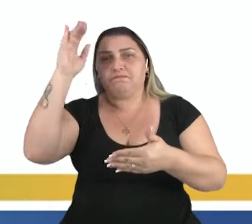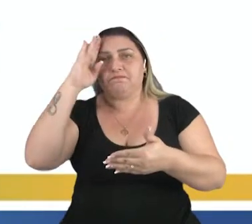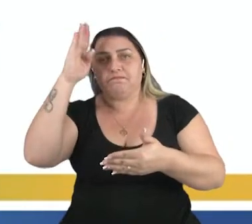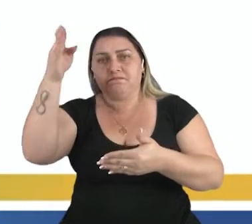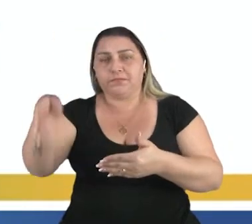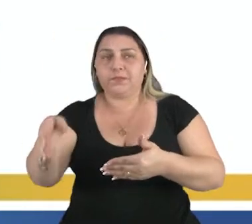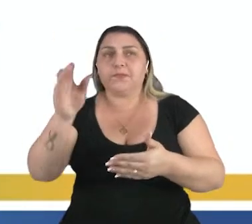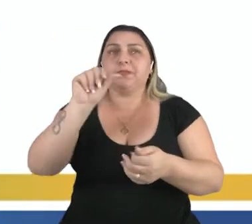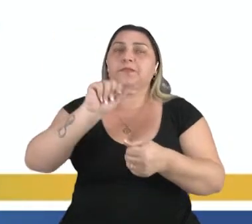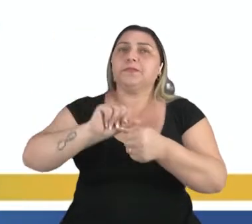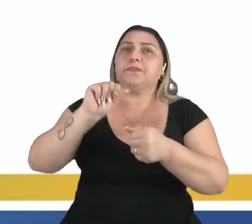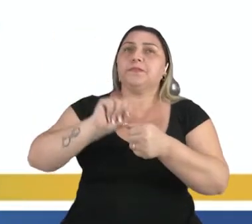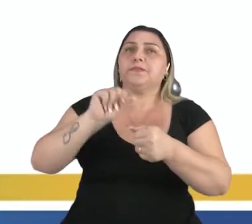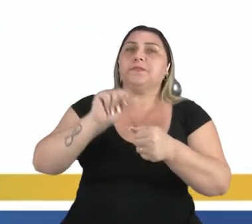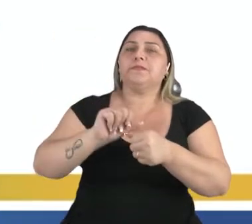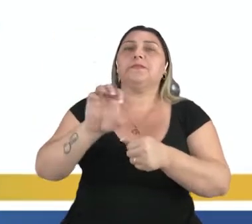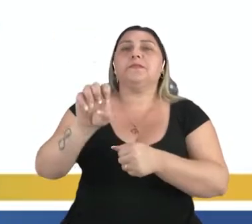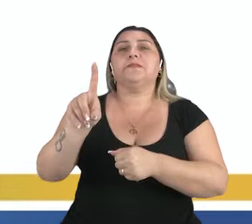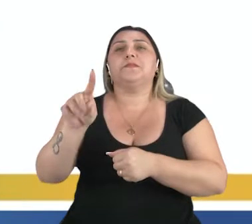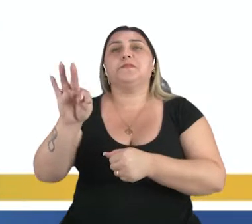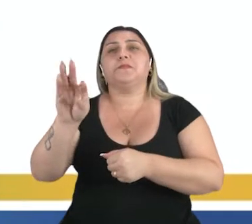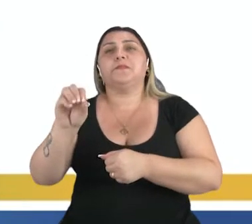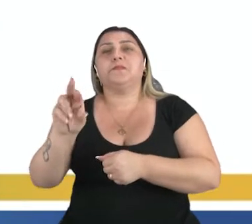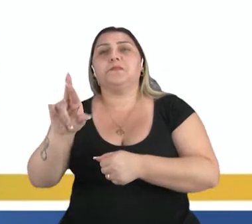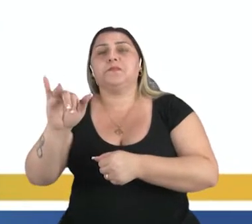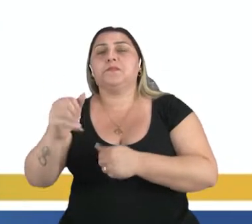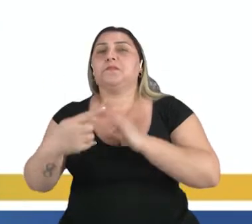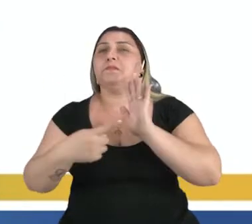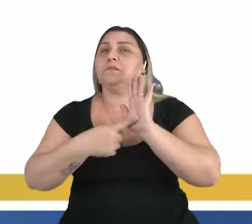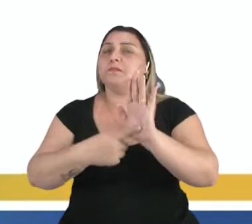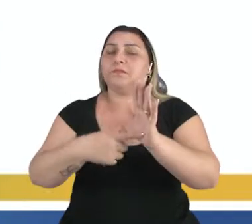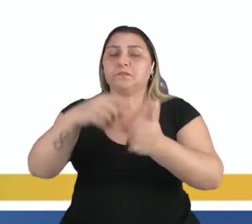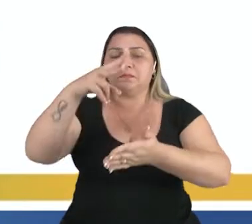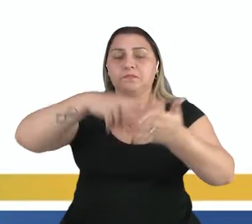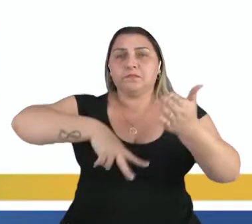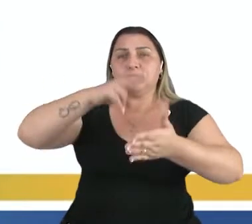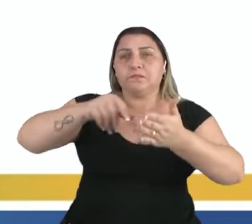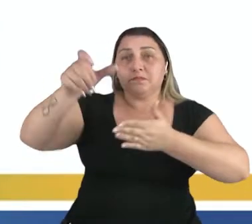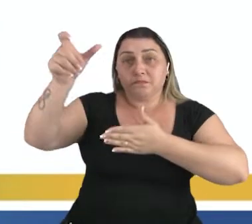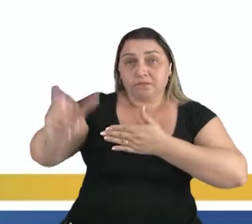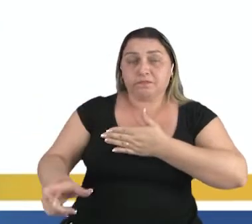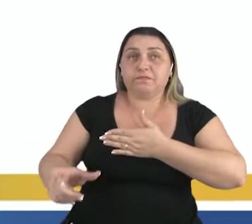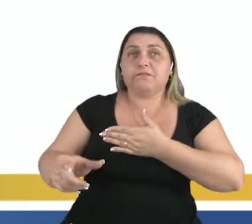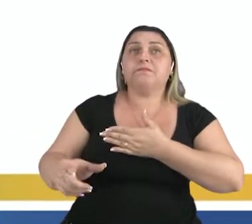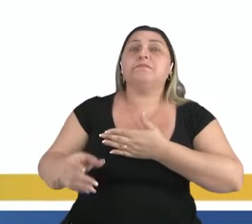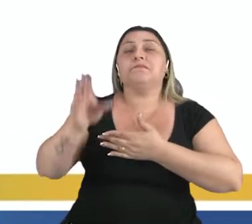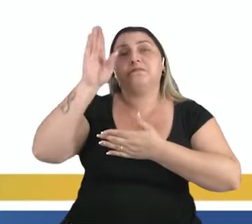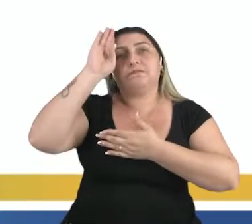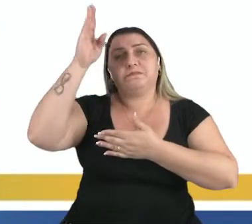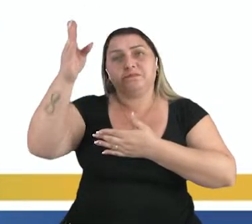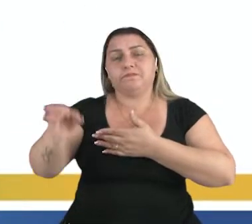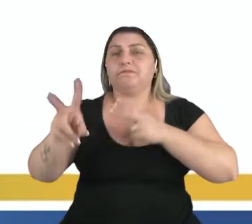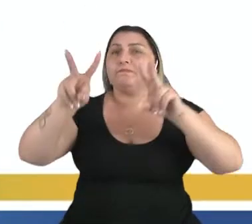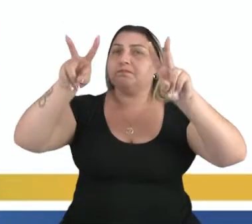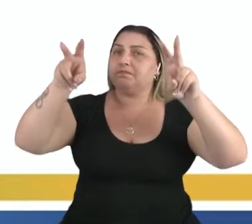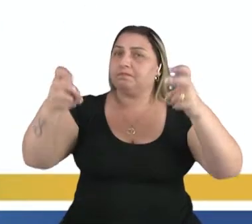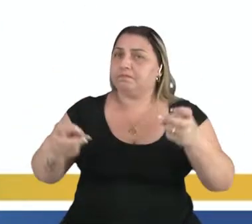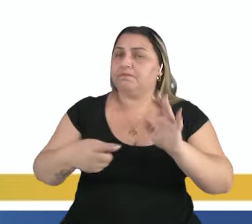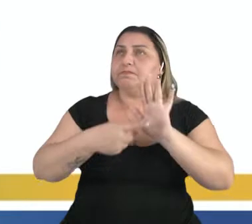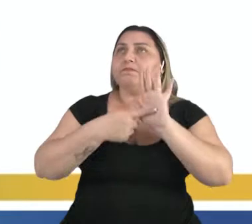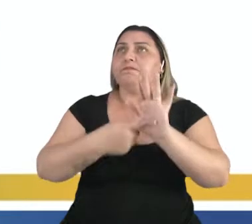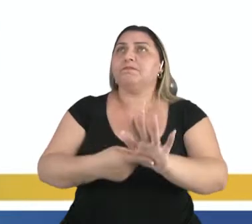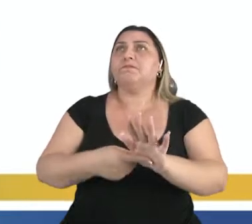principais que serão desenvolvidas no editorial. É o momento de apresentar ao leitor os principais temas